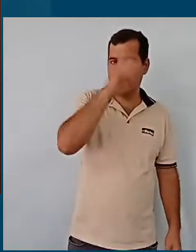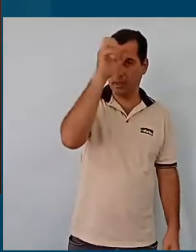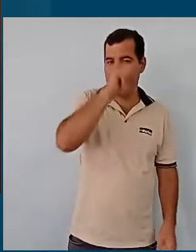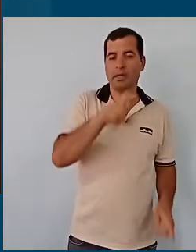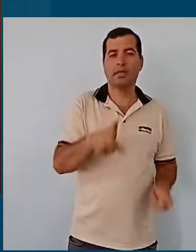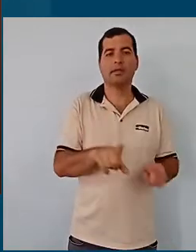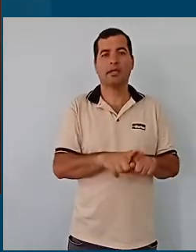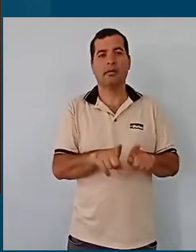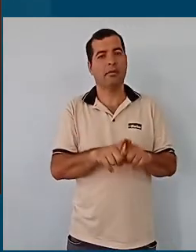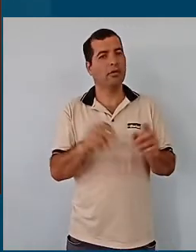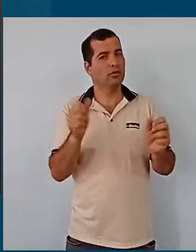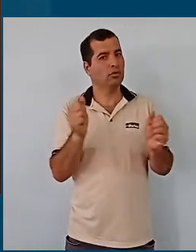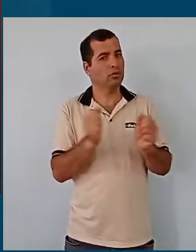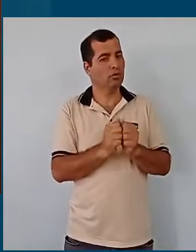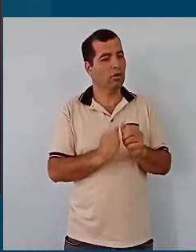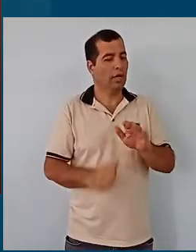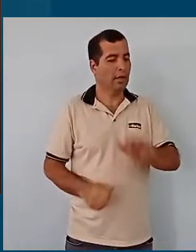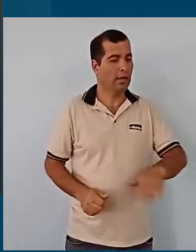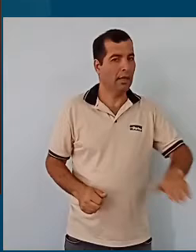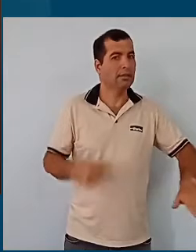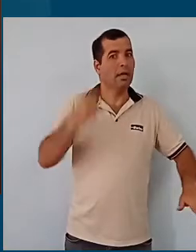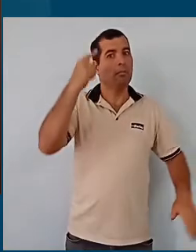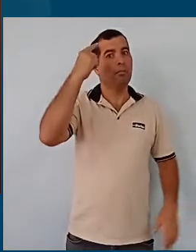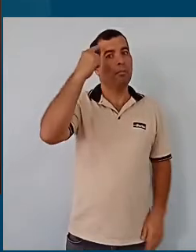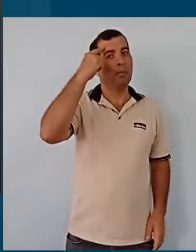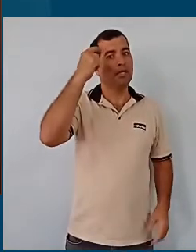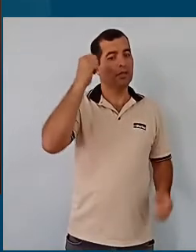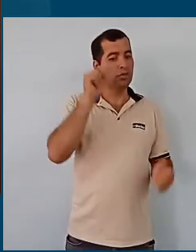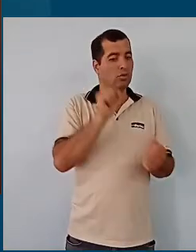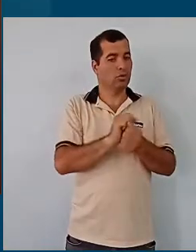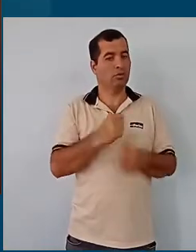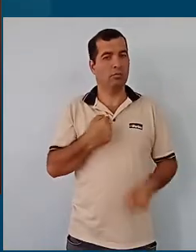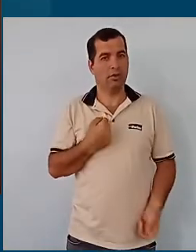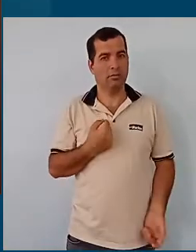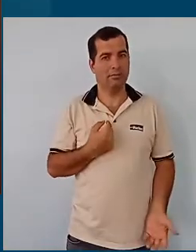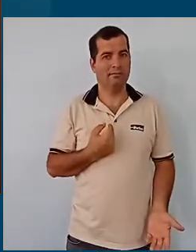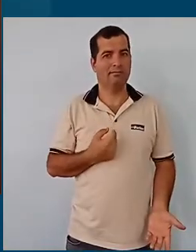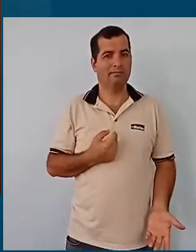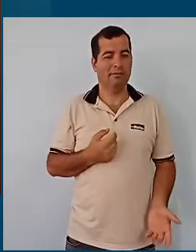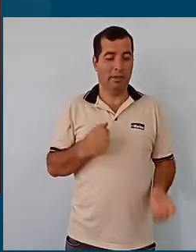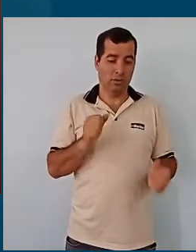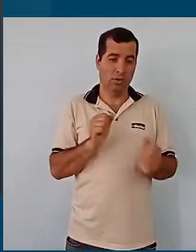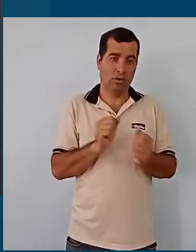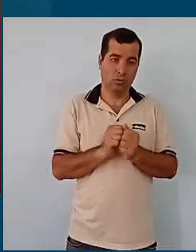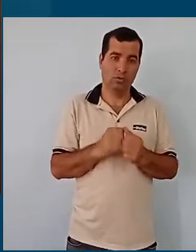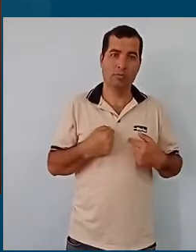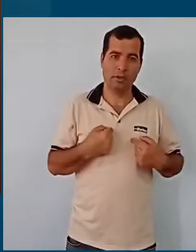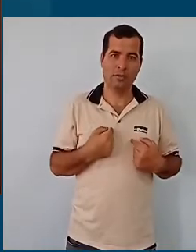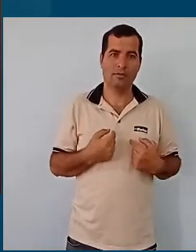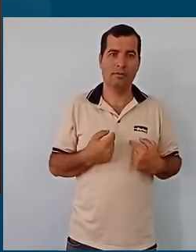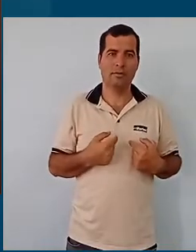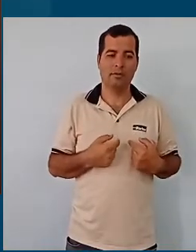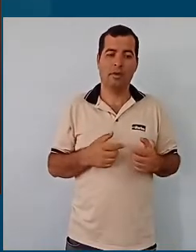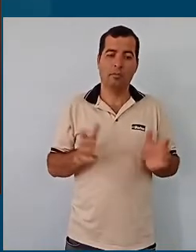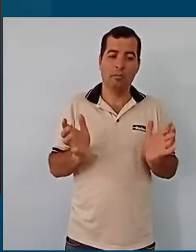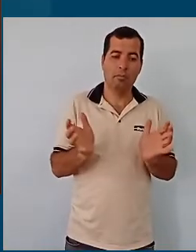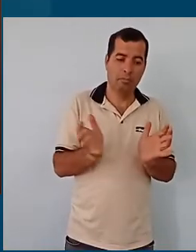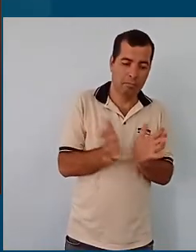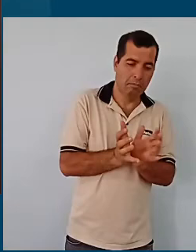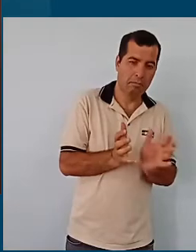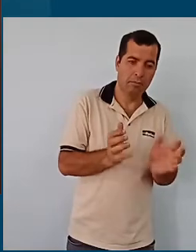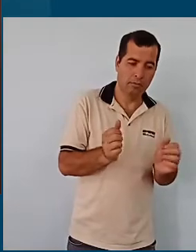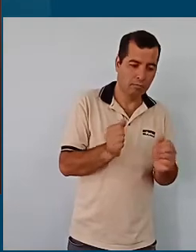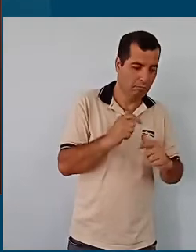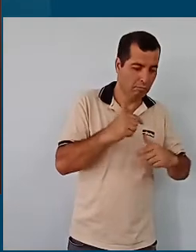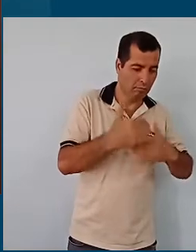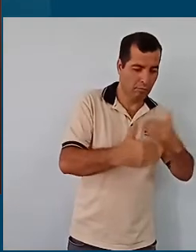envolve uma criança que pensa junto, que está junto, que pertence ao processo,